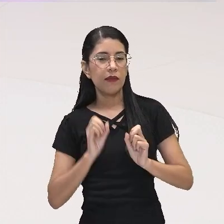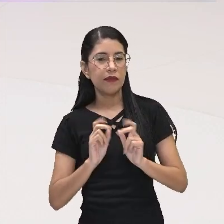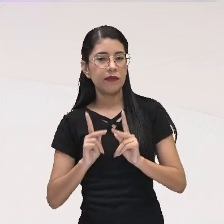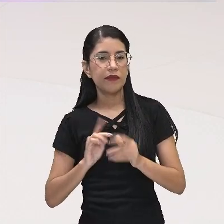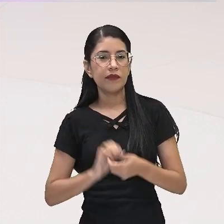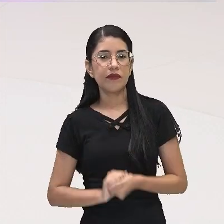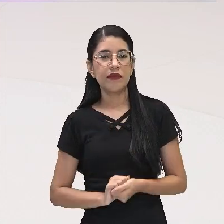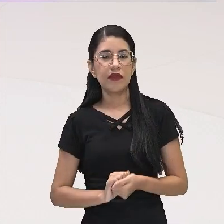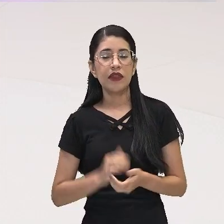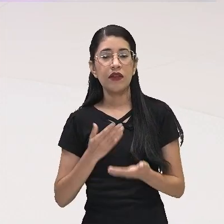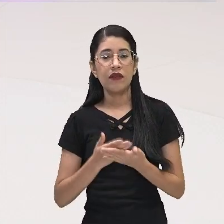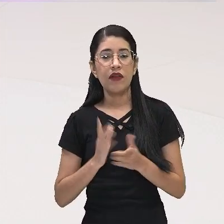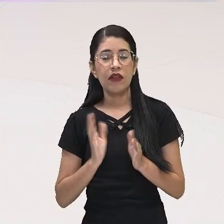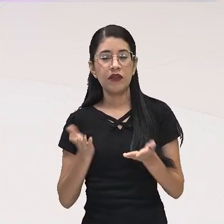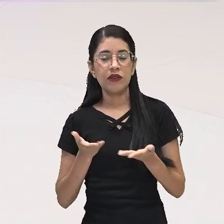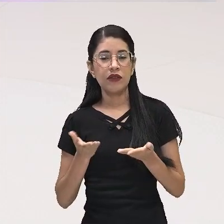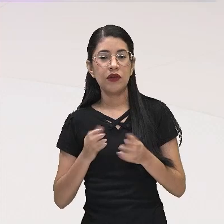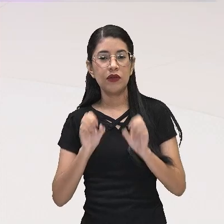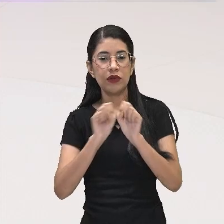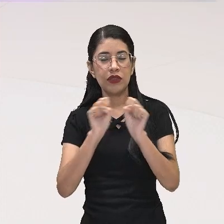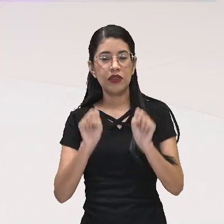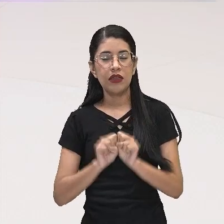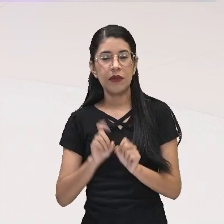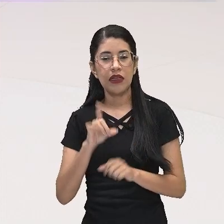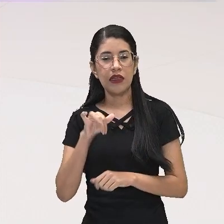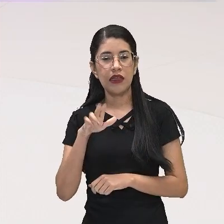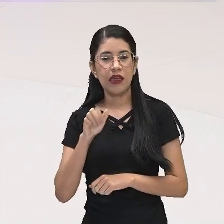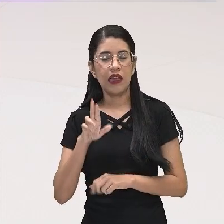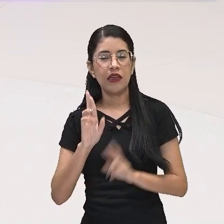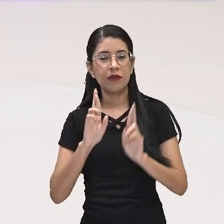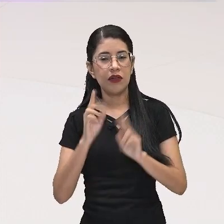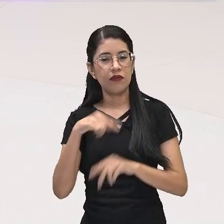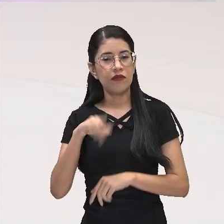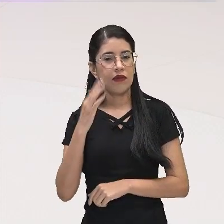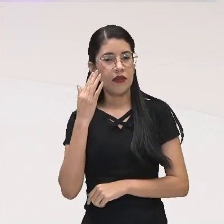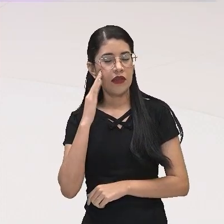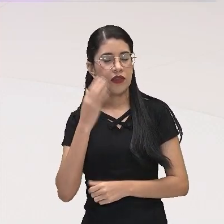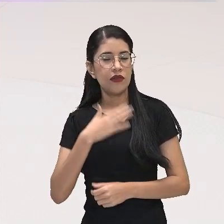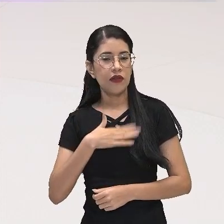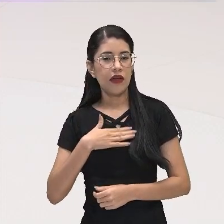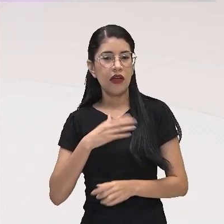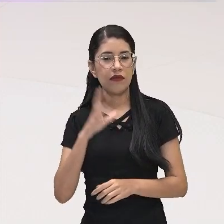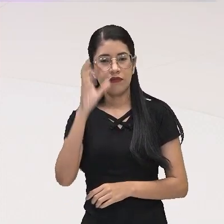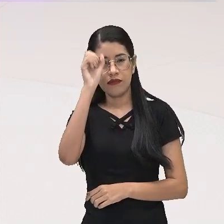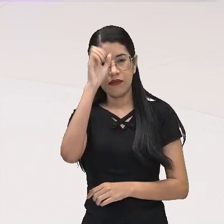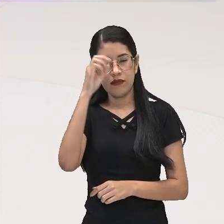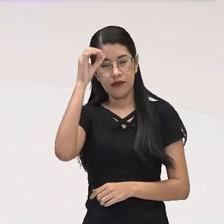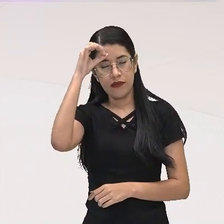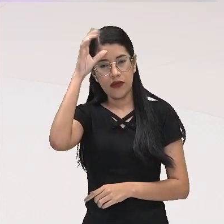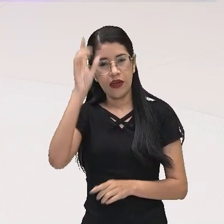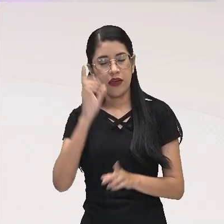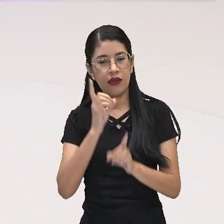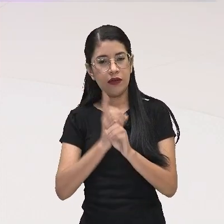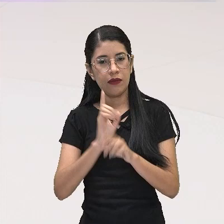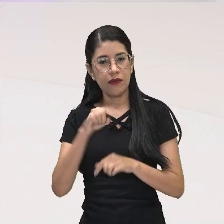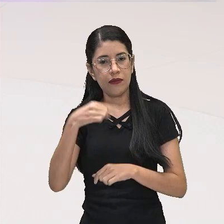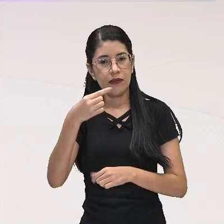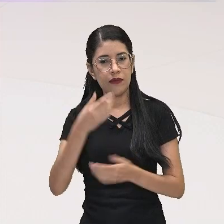bem? Essa foi a nossa aula de sistemas lineares. Espero que vocês tenham gostado e aprendido. E a gente se encontra